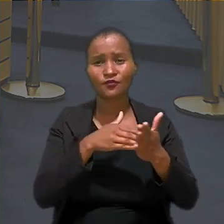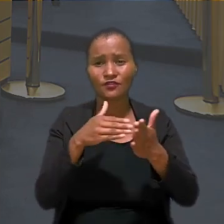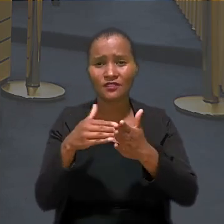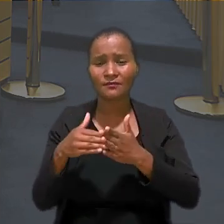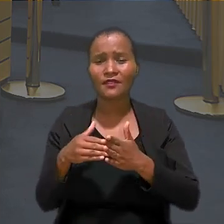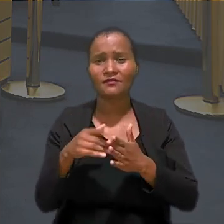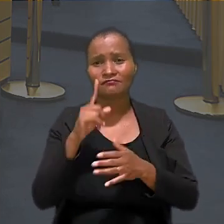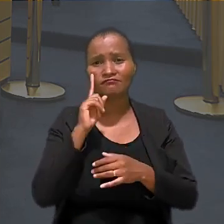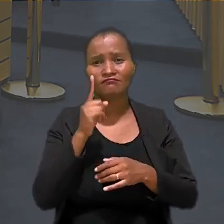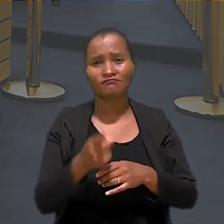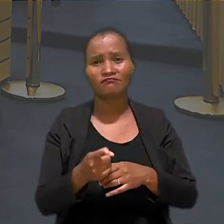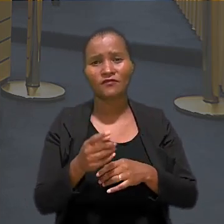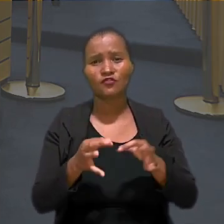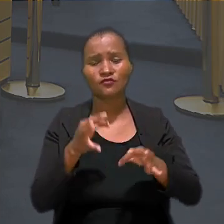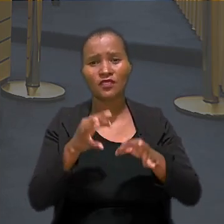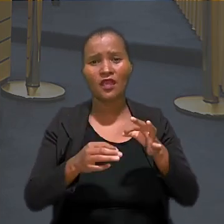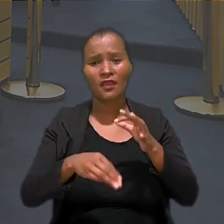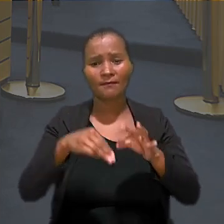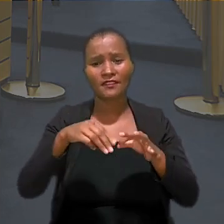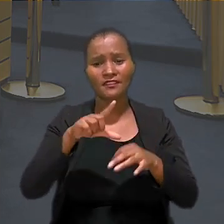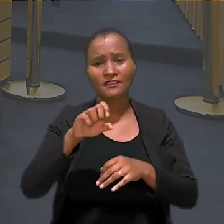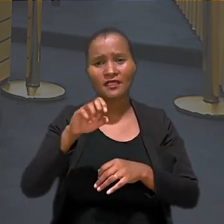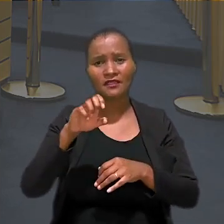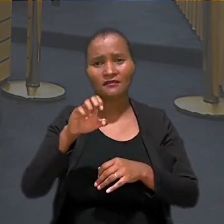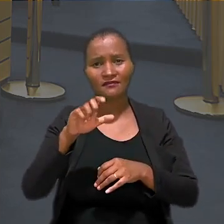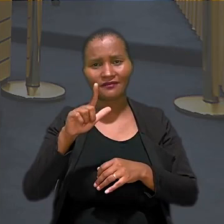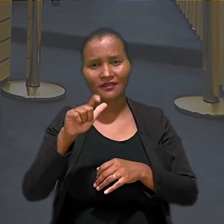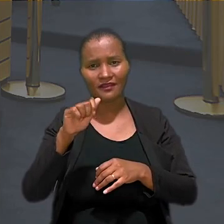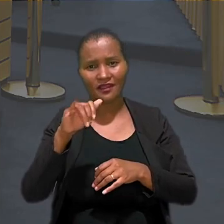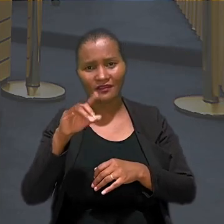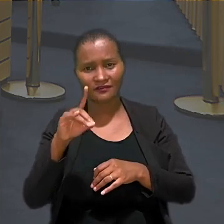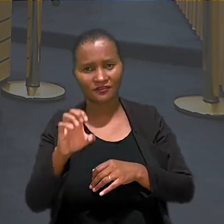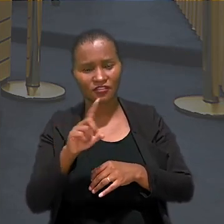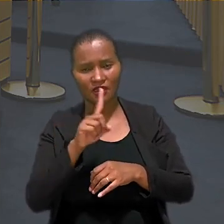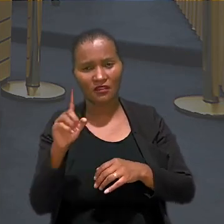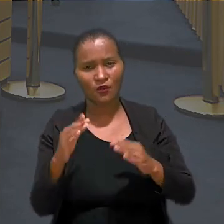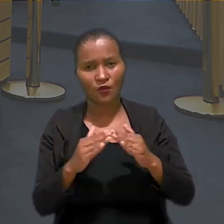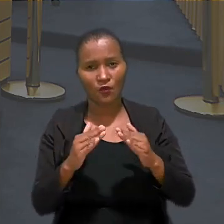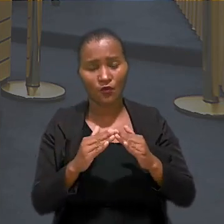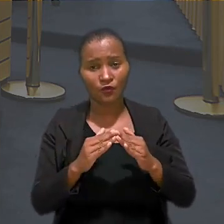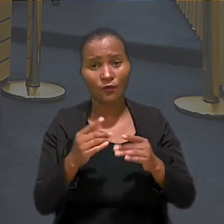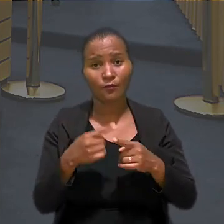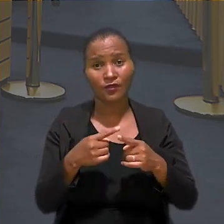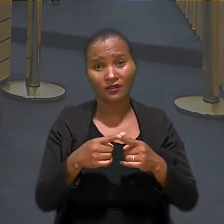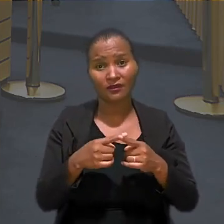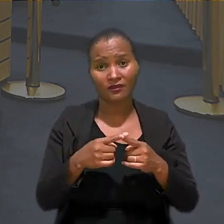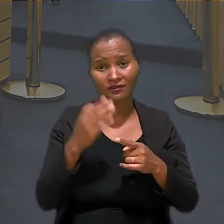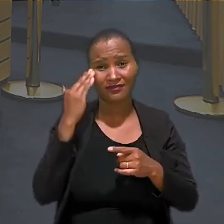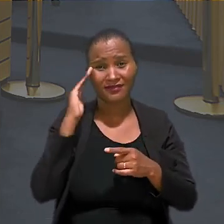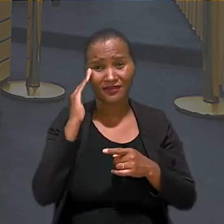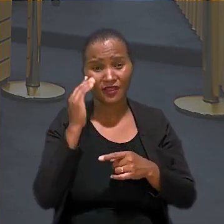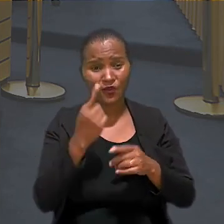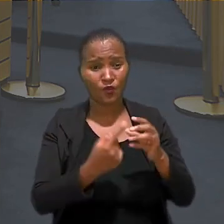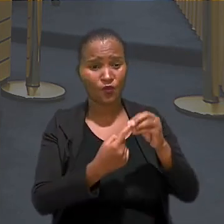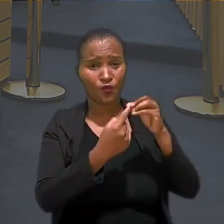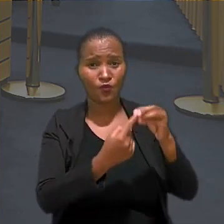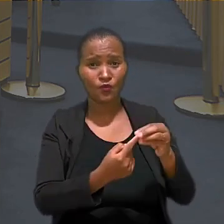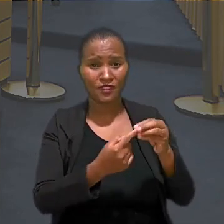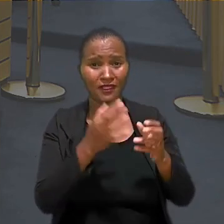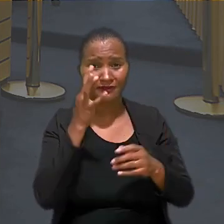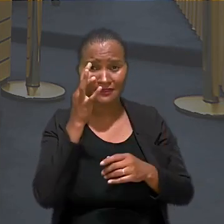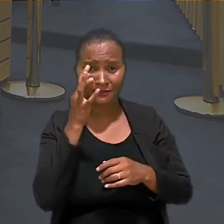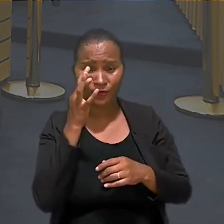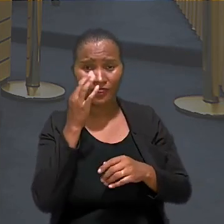ordenamento jurídico. A ministra Adelaide Miranda Arantes discordou. Ela considerou que a única testemunha ouvida foi indicada